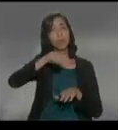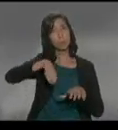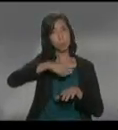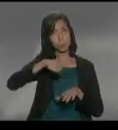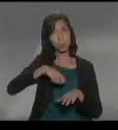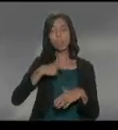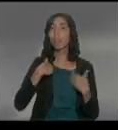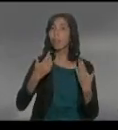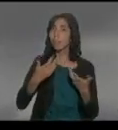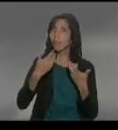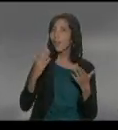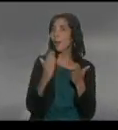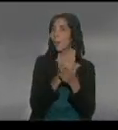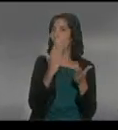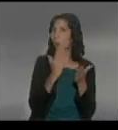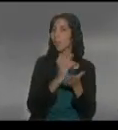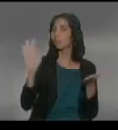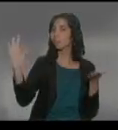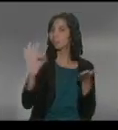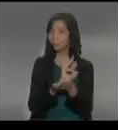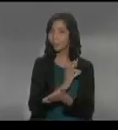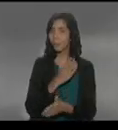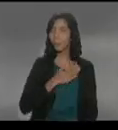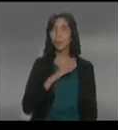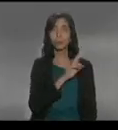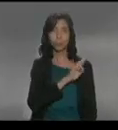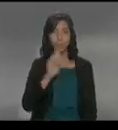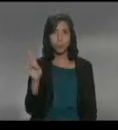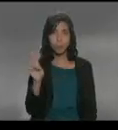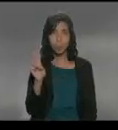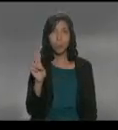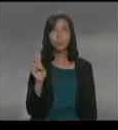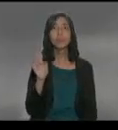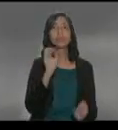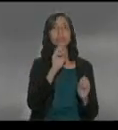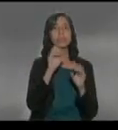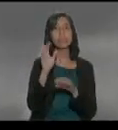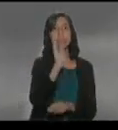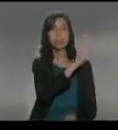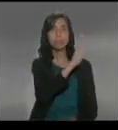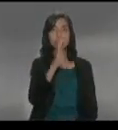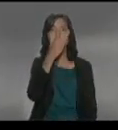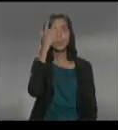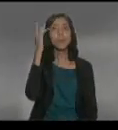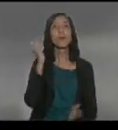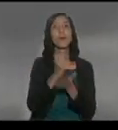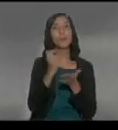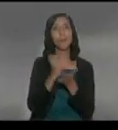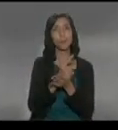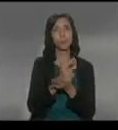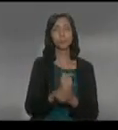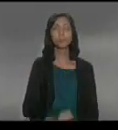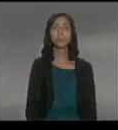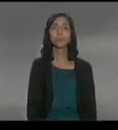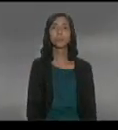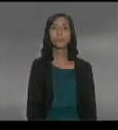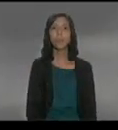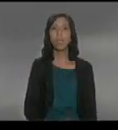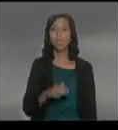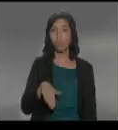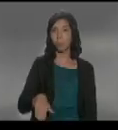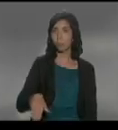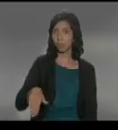cozinhar. Aí eu também quero ter um livro autografado de mim e para estar na livraria para todo mundo ver as receitas.